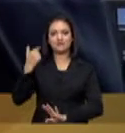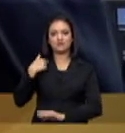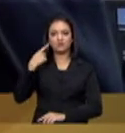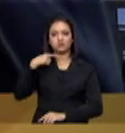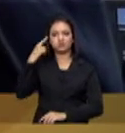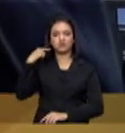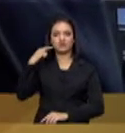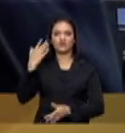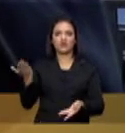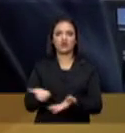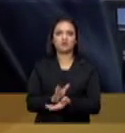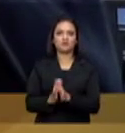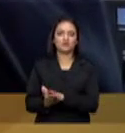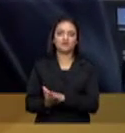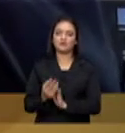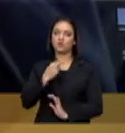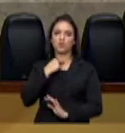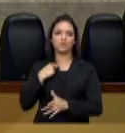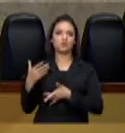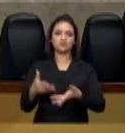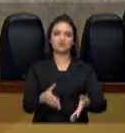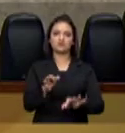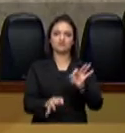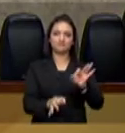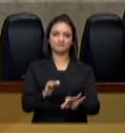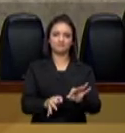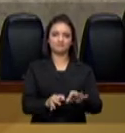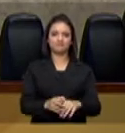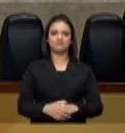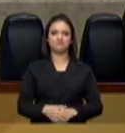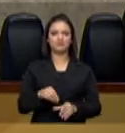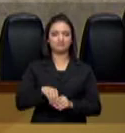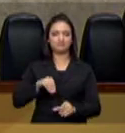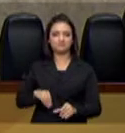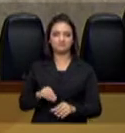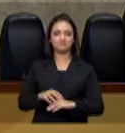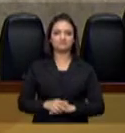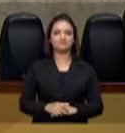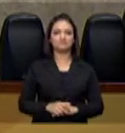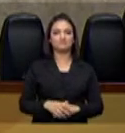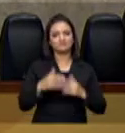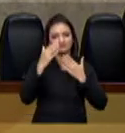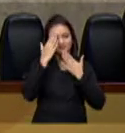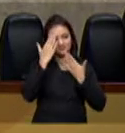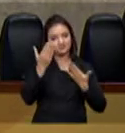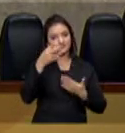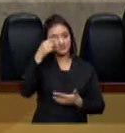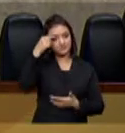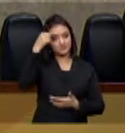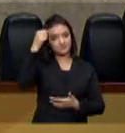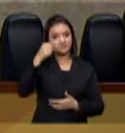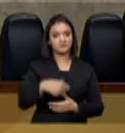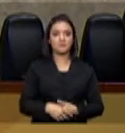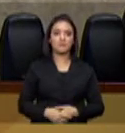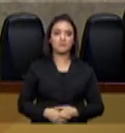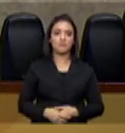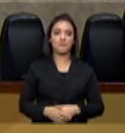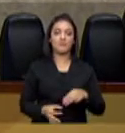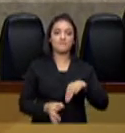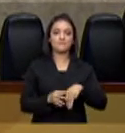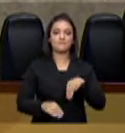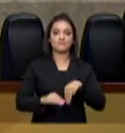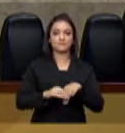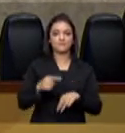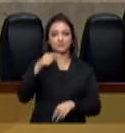vou participar do julgamento. Pois não, está anotado. Muito obrigado, ministro Luiz Roberto Barroso. Ministro Edson